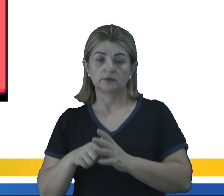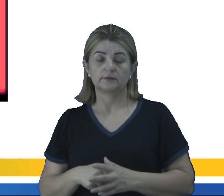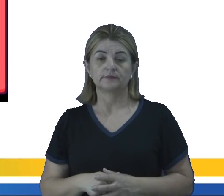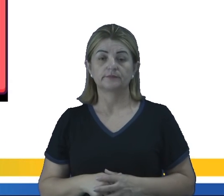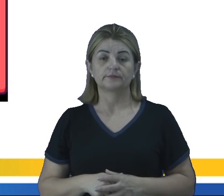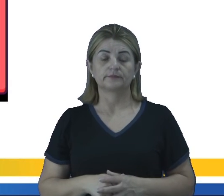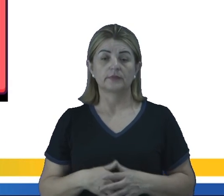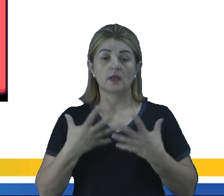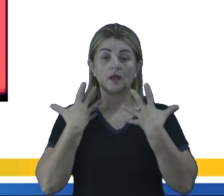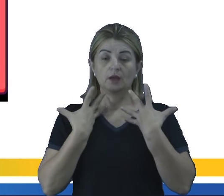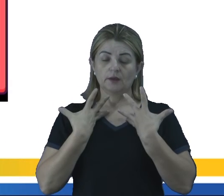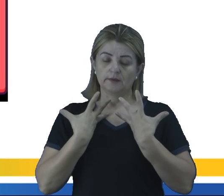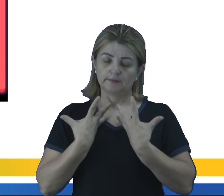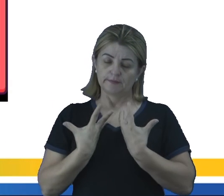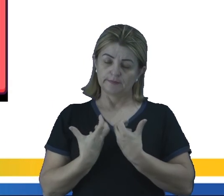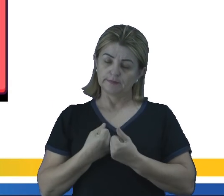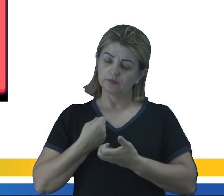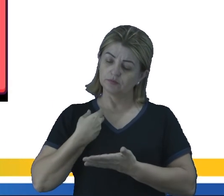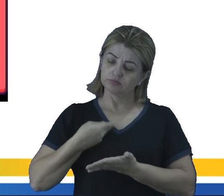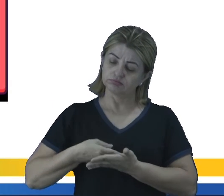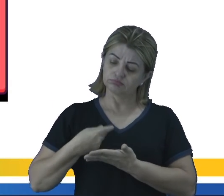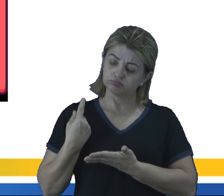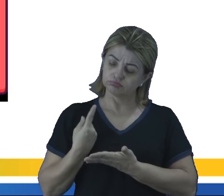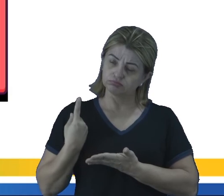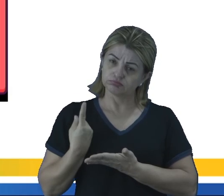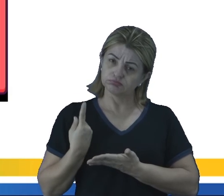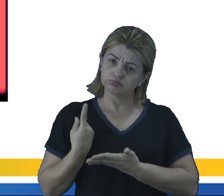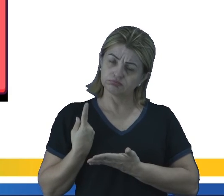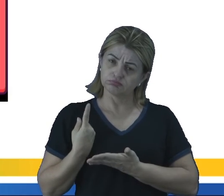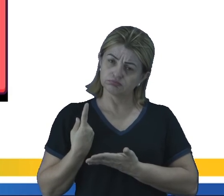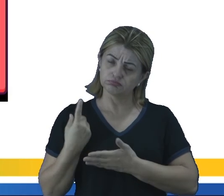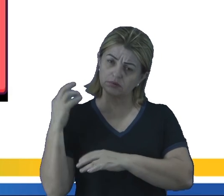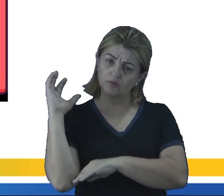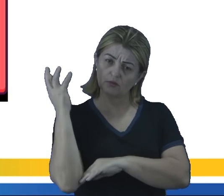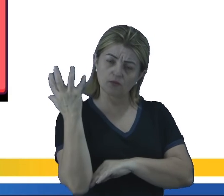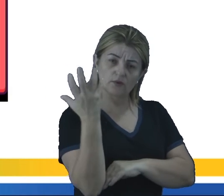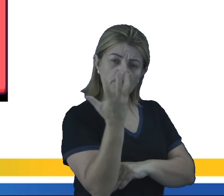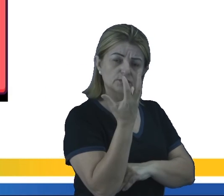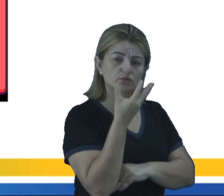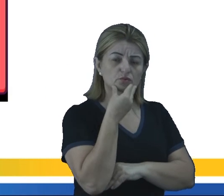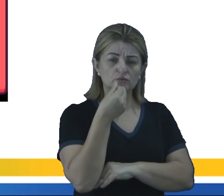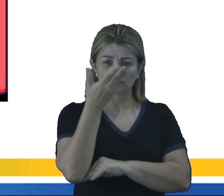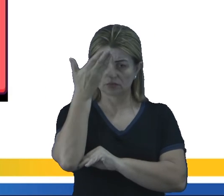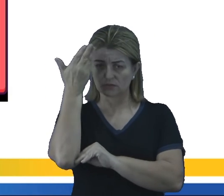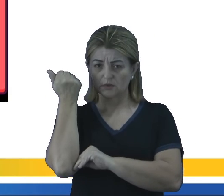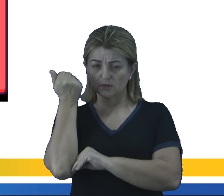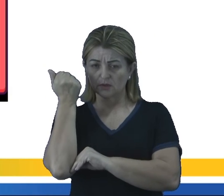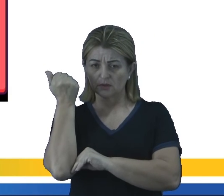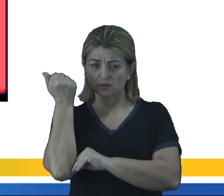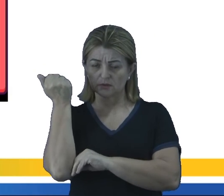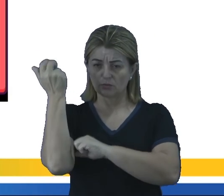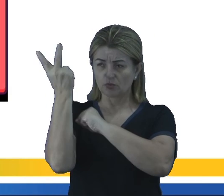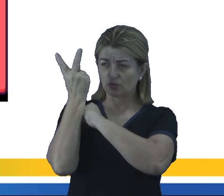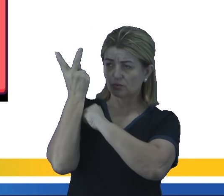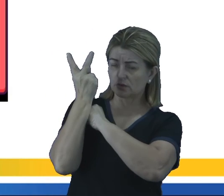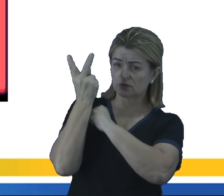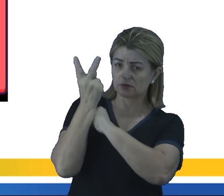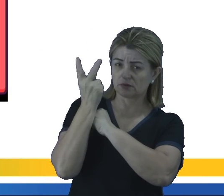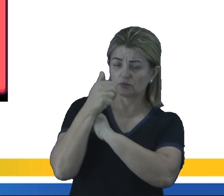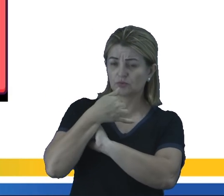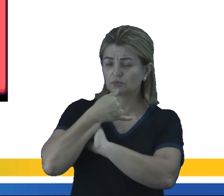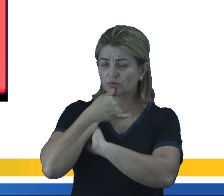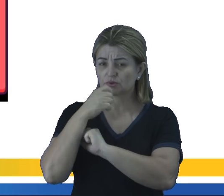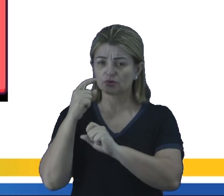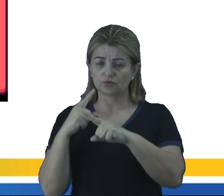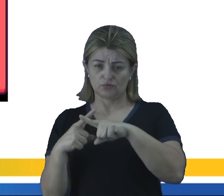a fuga, que são as duas faces do romantismo. É tanto que ao estudar os textos românticos, vocês vão perceber essas